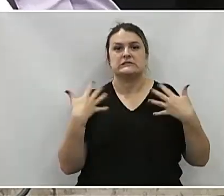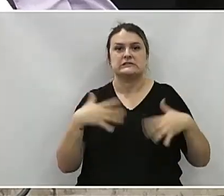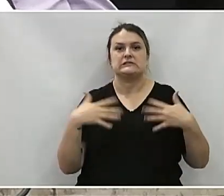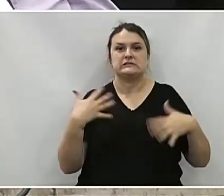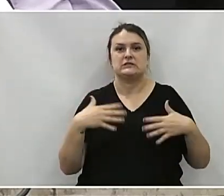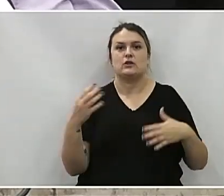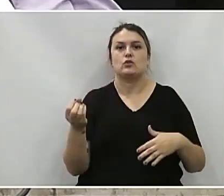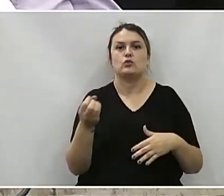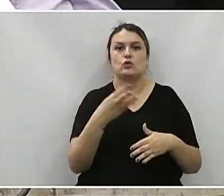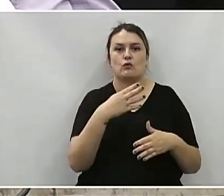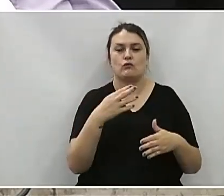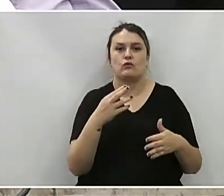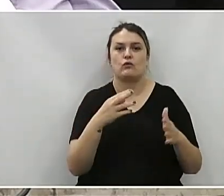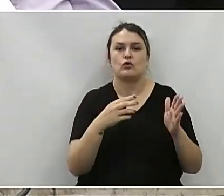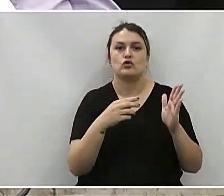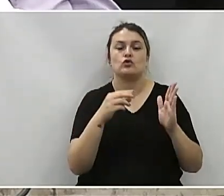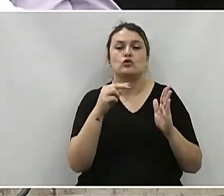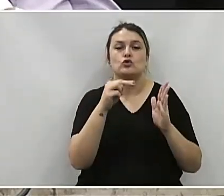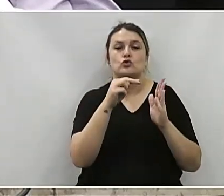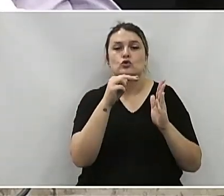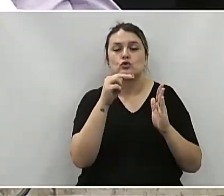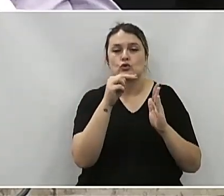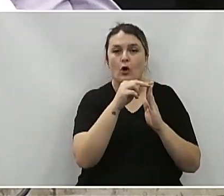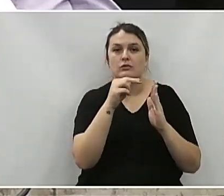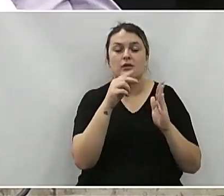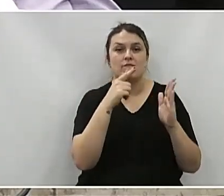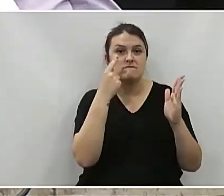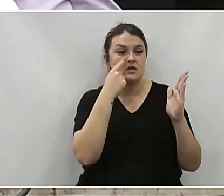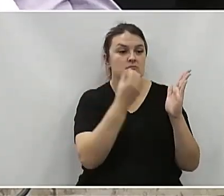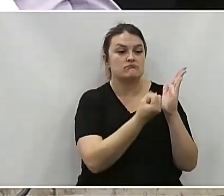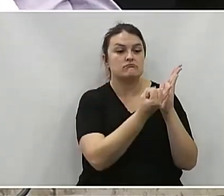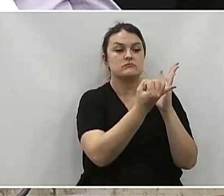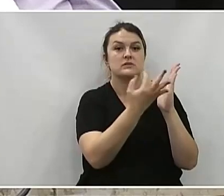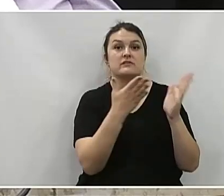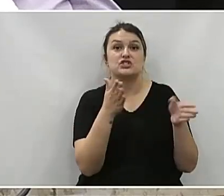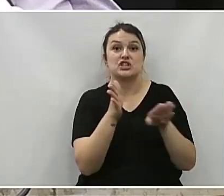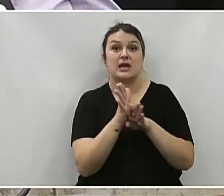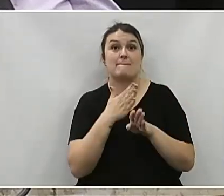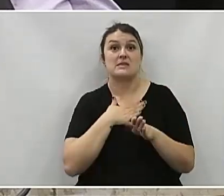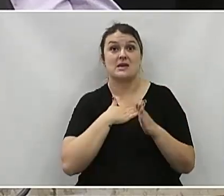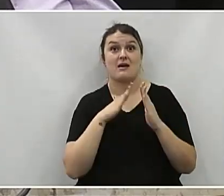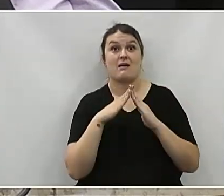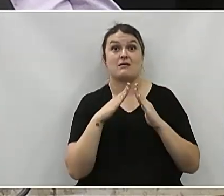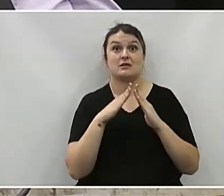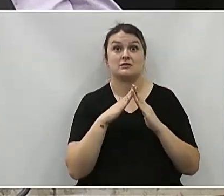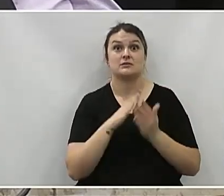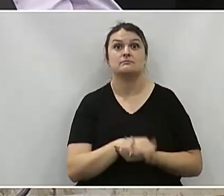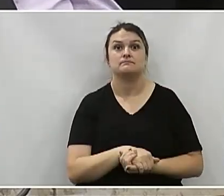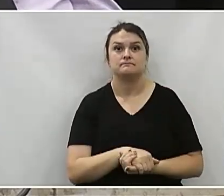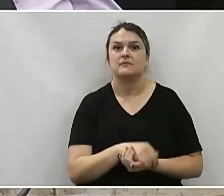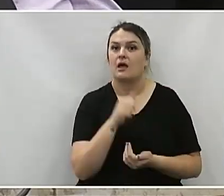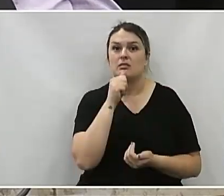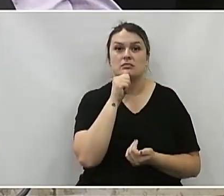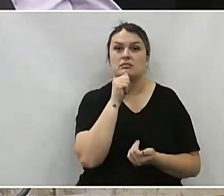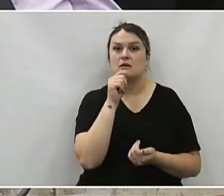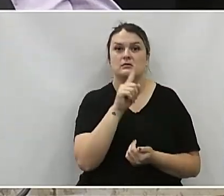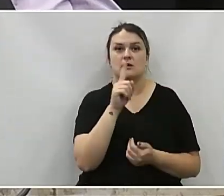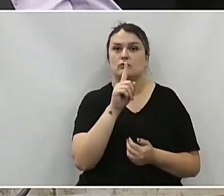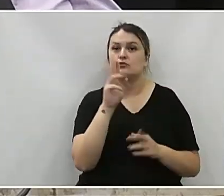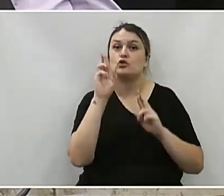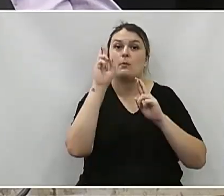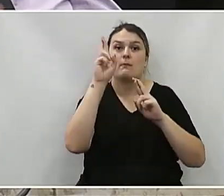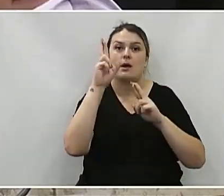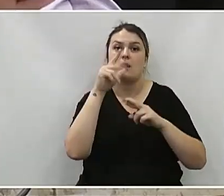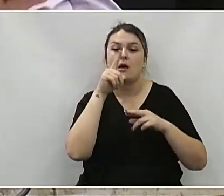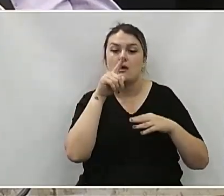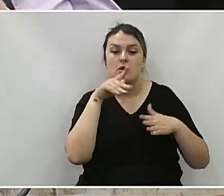com o novo boletim para ver se era possível a água chegar na minha casa né ainda não e espero que o